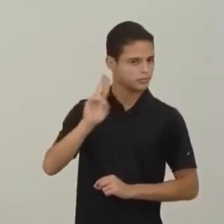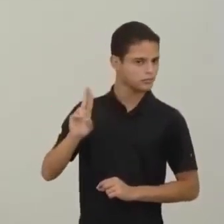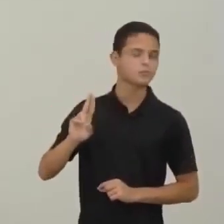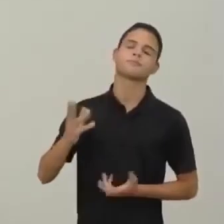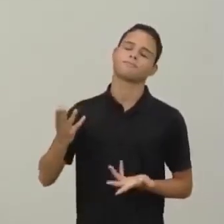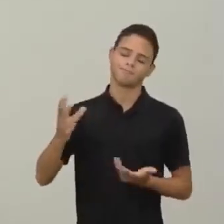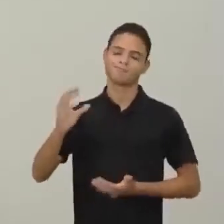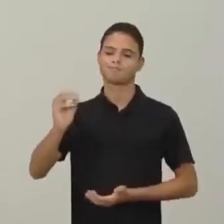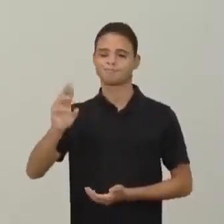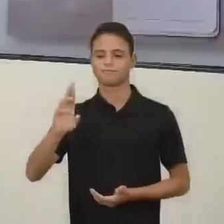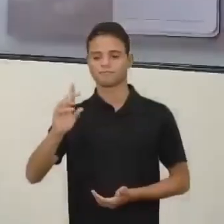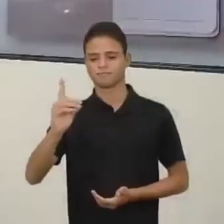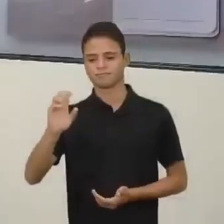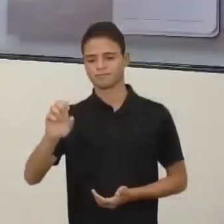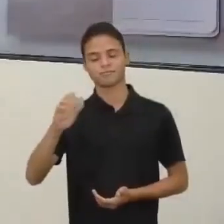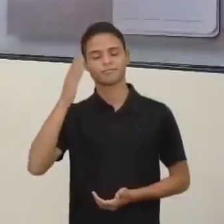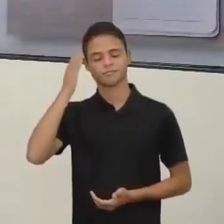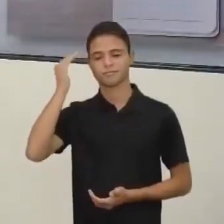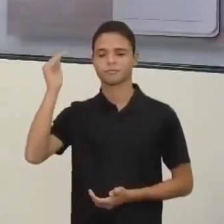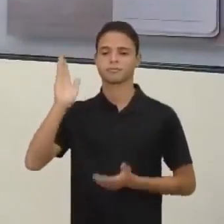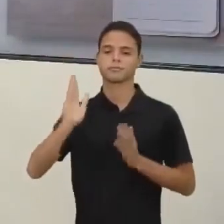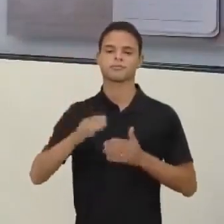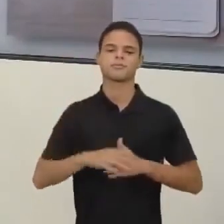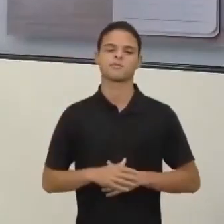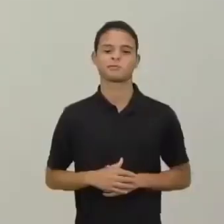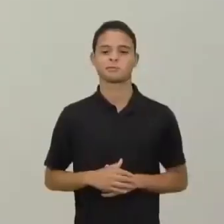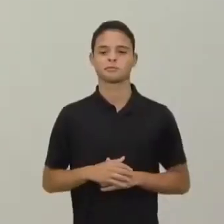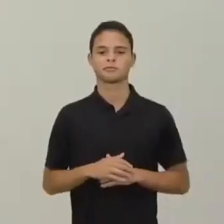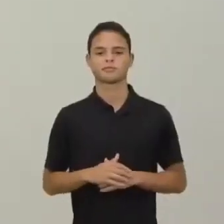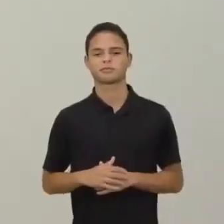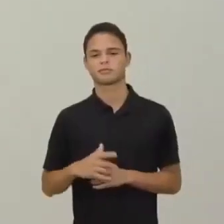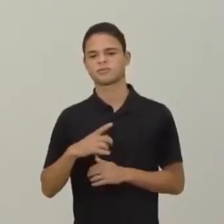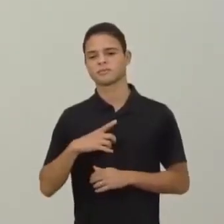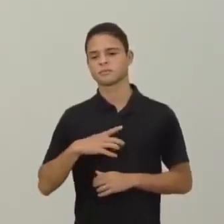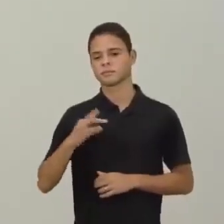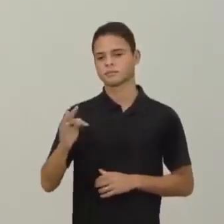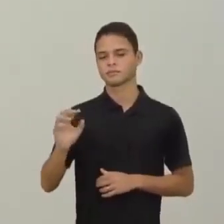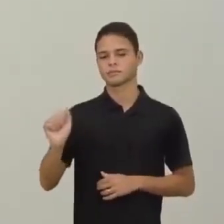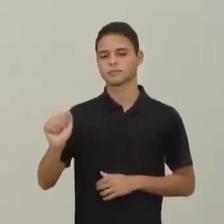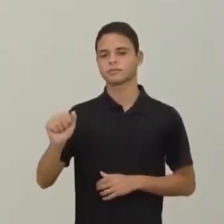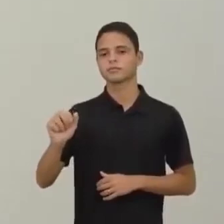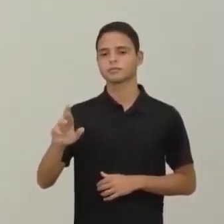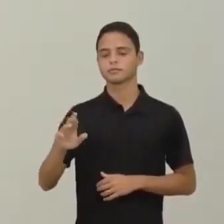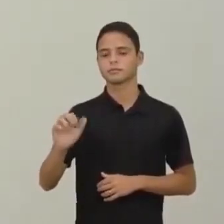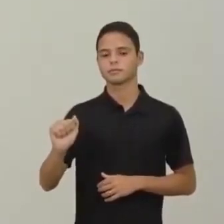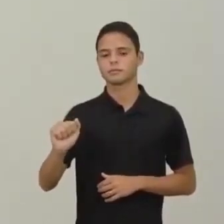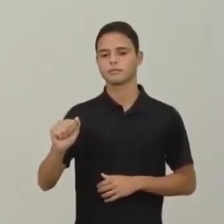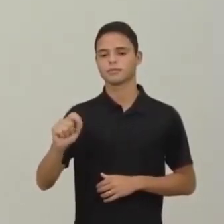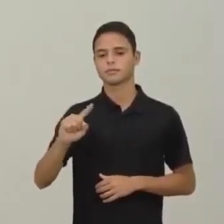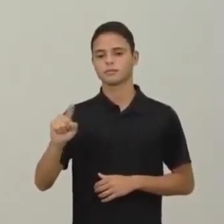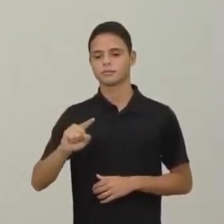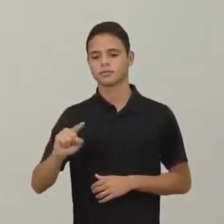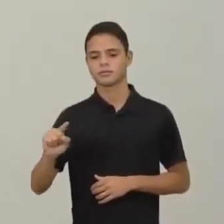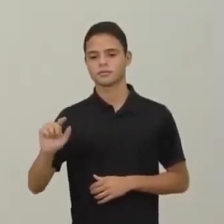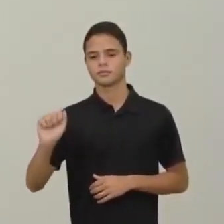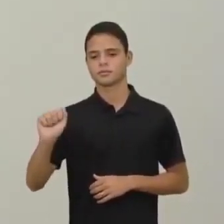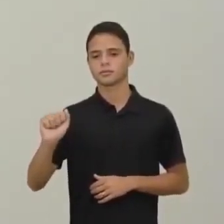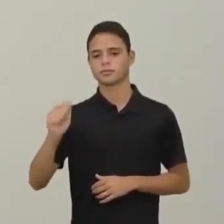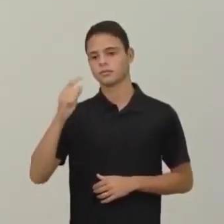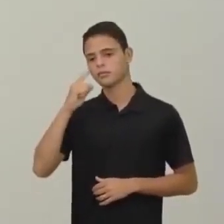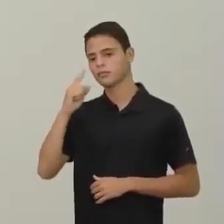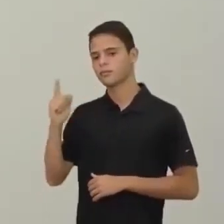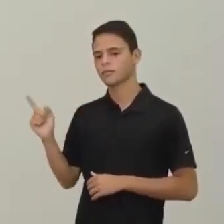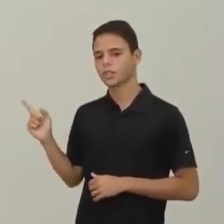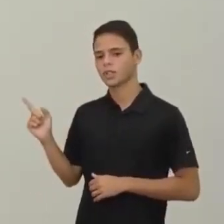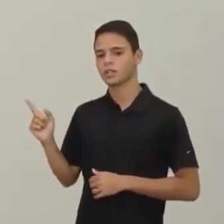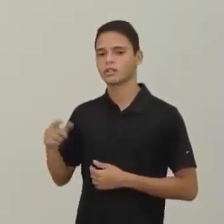gente conheceu as principais partes do ukulele. Ah, faltou aqui, ó. Faltou a tarraxa, que são essas pecinhas aqui que sempre que alguém pega o instrumento